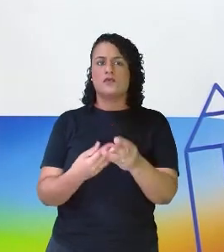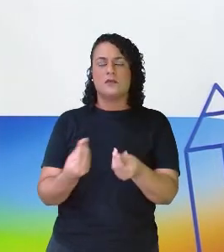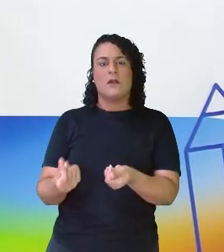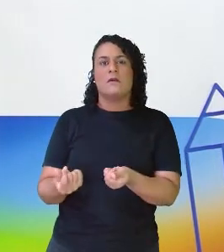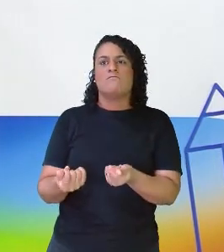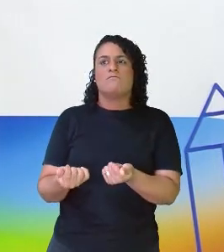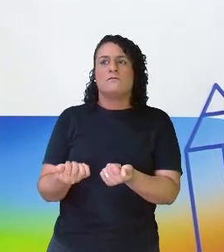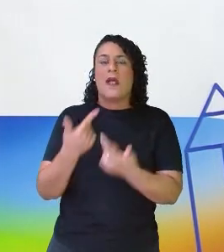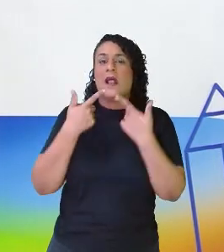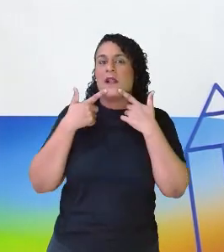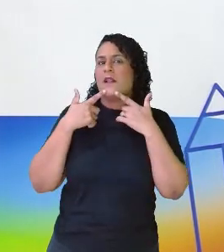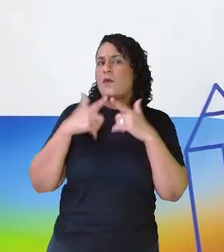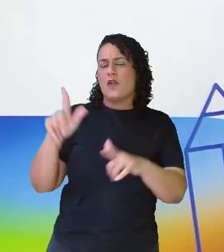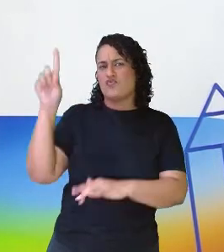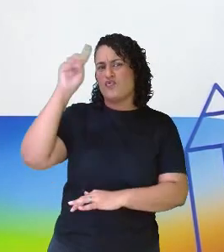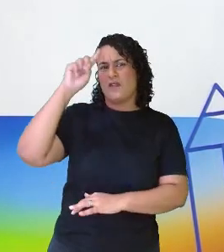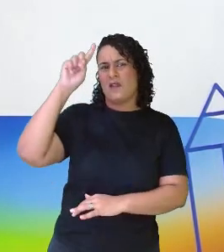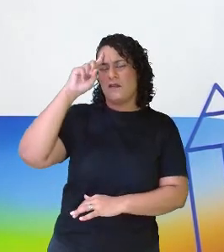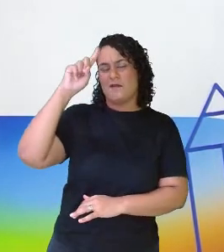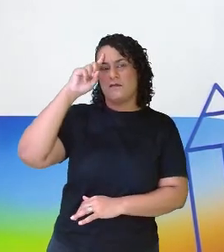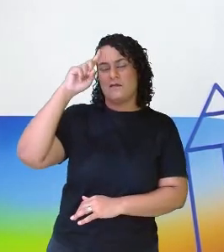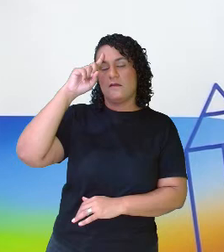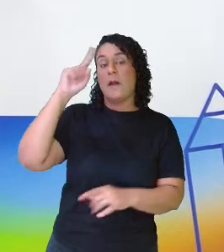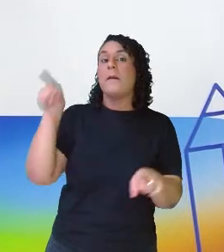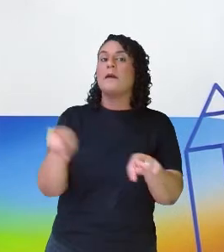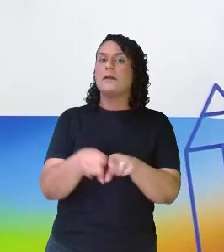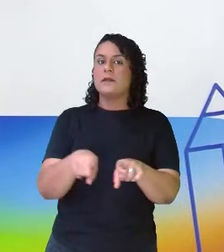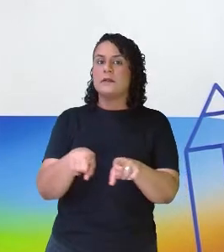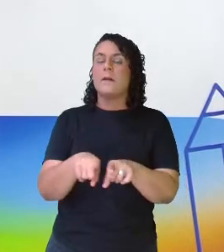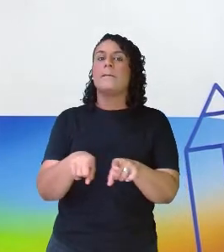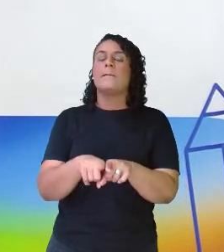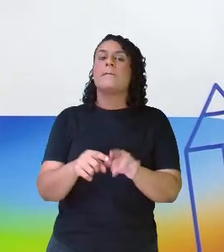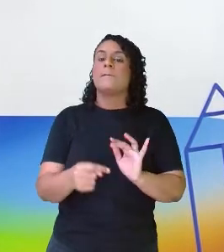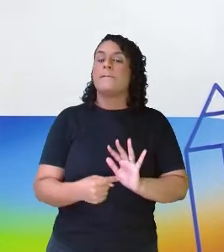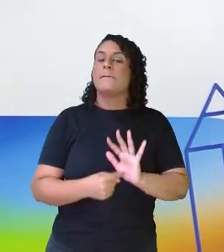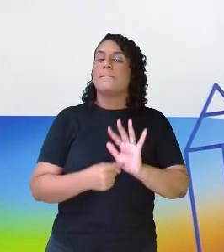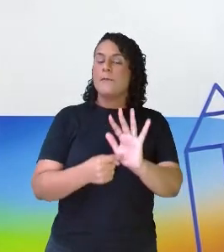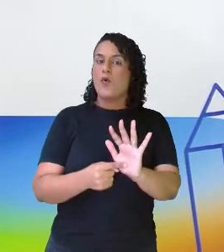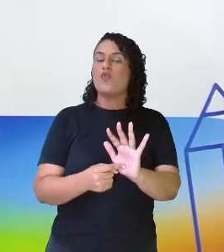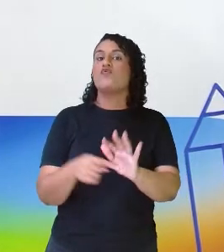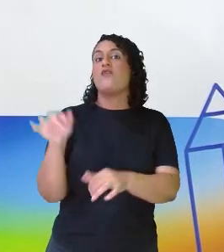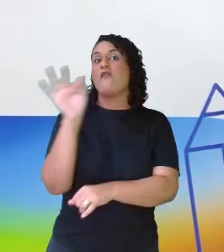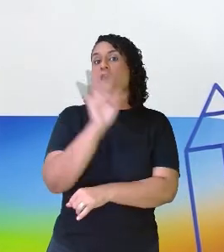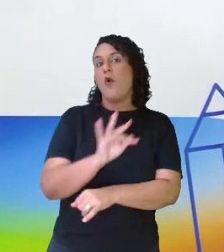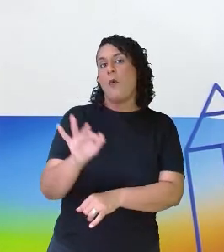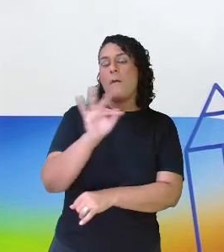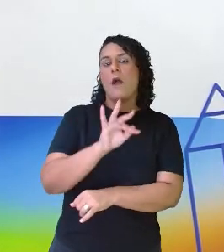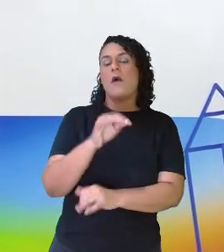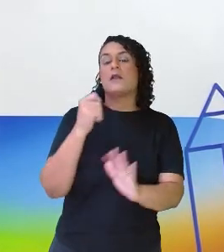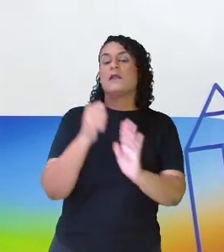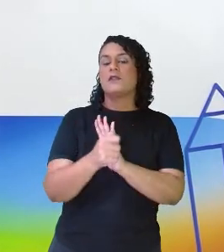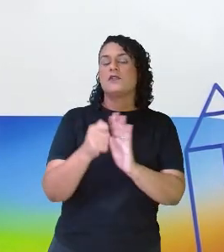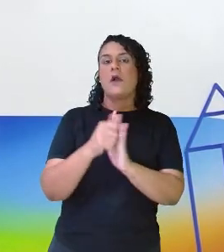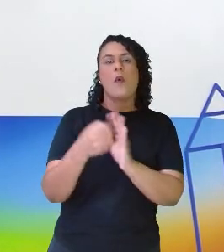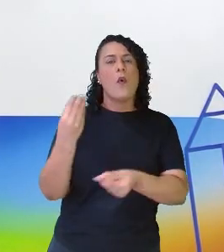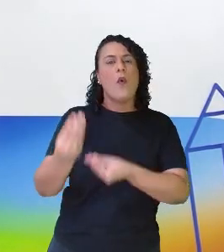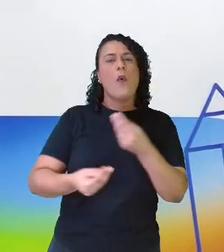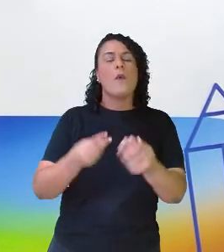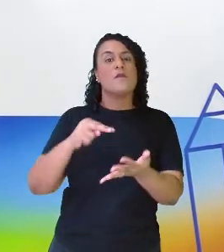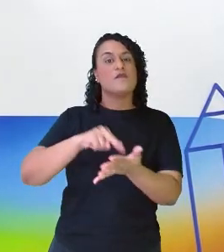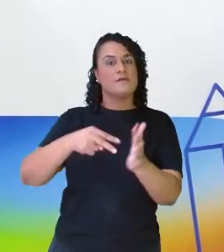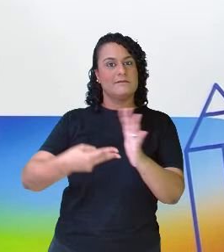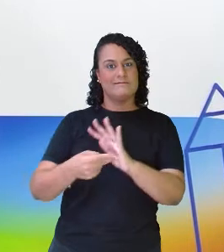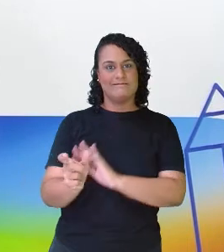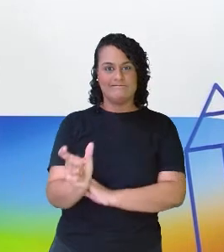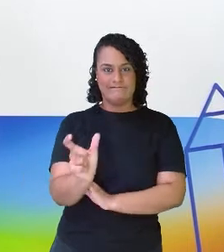as pessoas utilizam a palavra, mas também demonstram a forma formal da escrita e do significado dessa